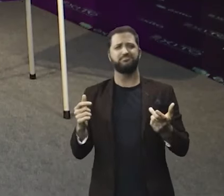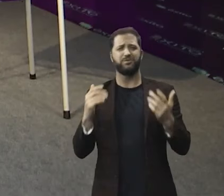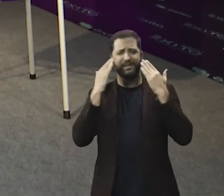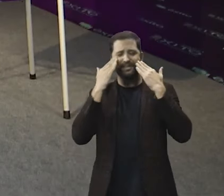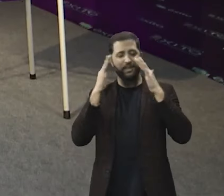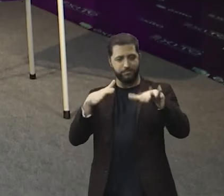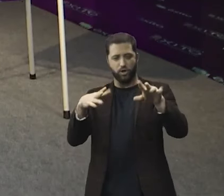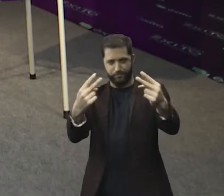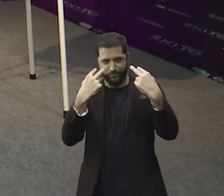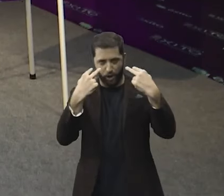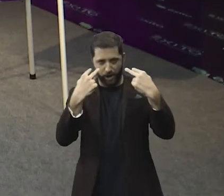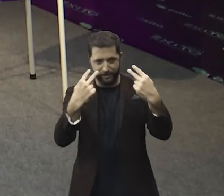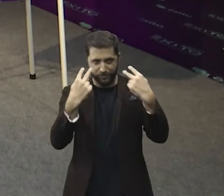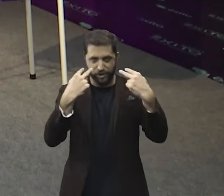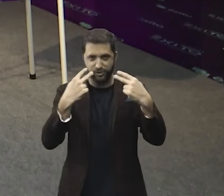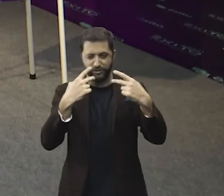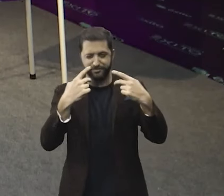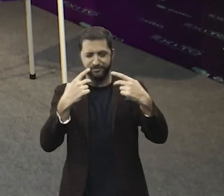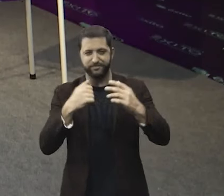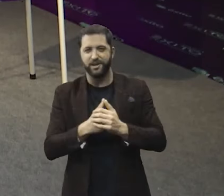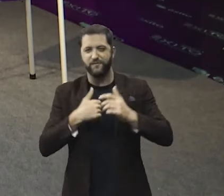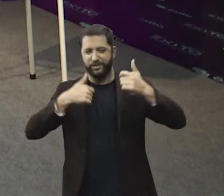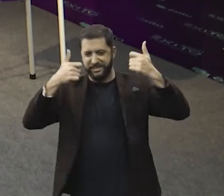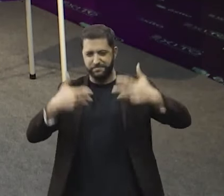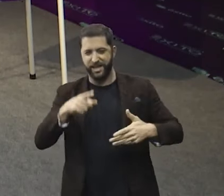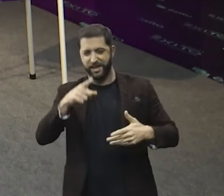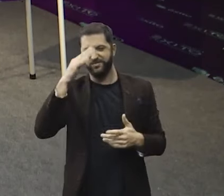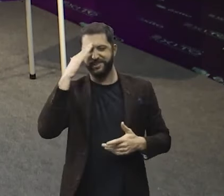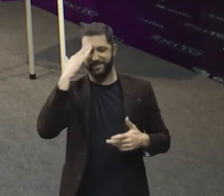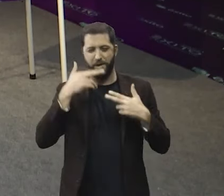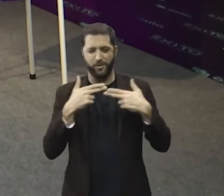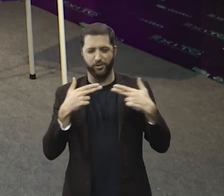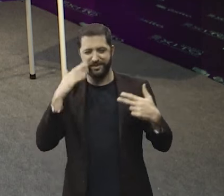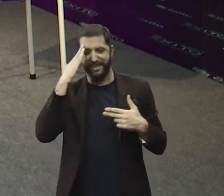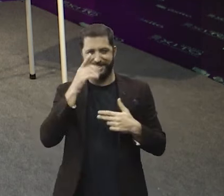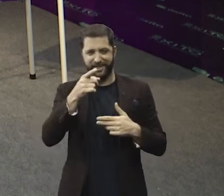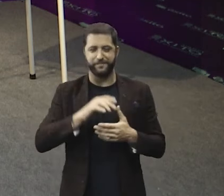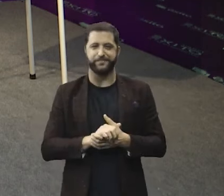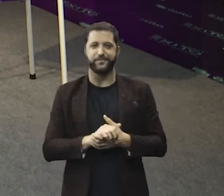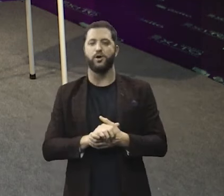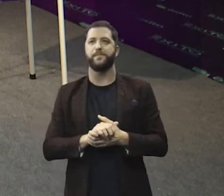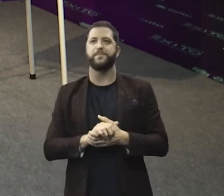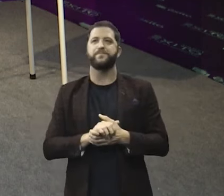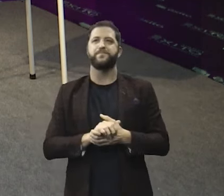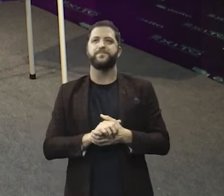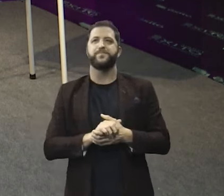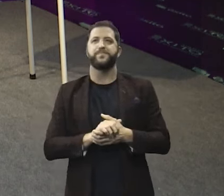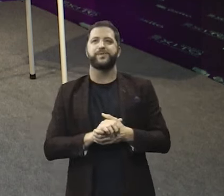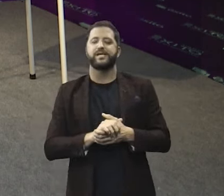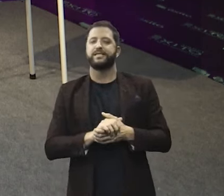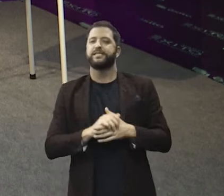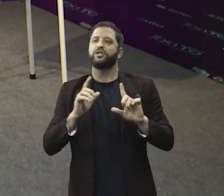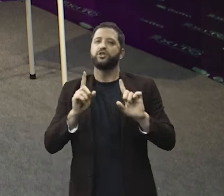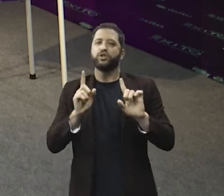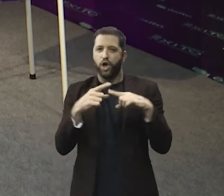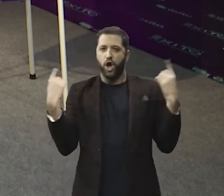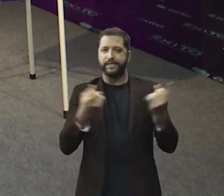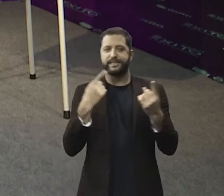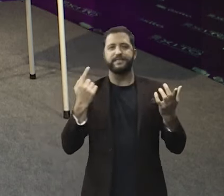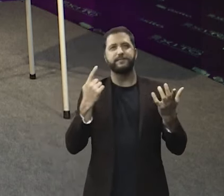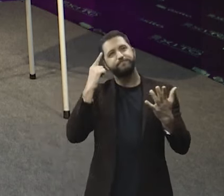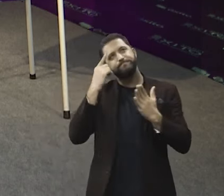vamos junto aqui para você compreender algumas coisas olha só quando Nós pensamos em